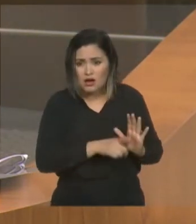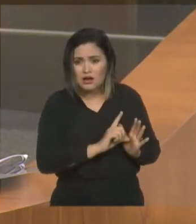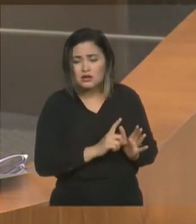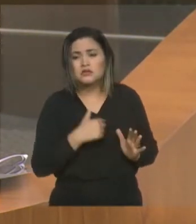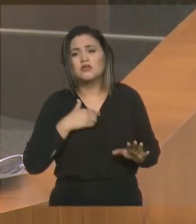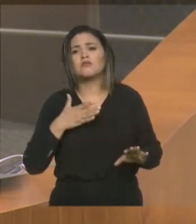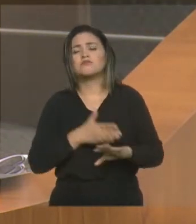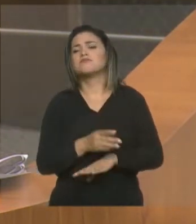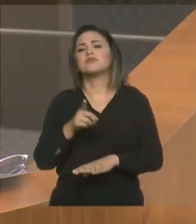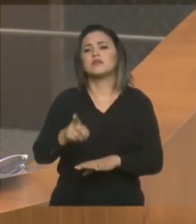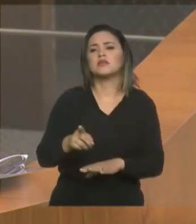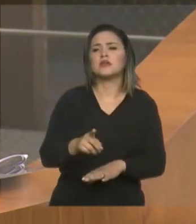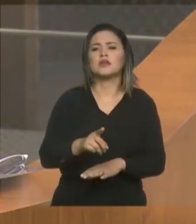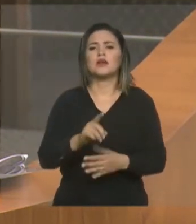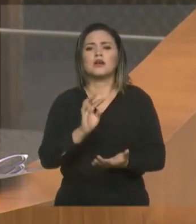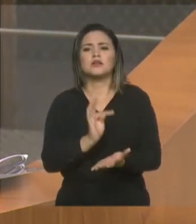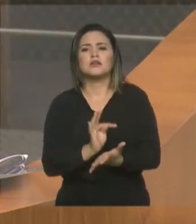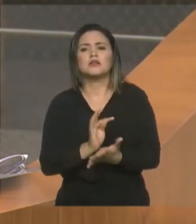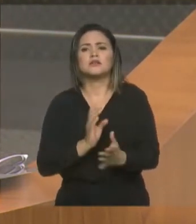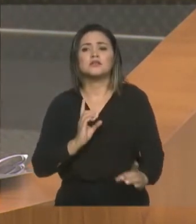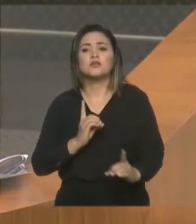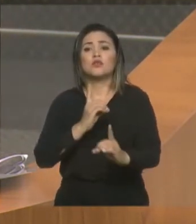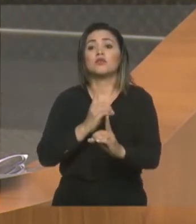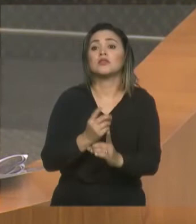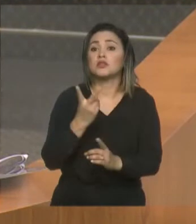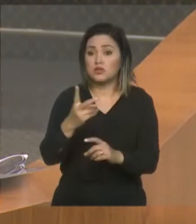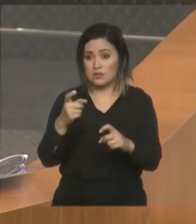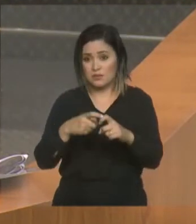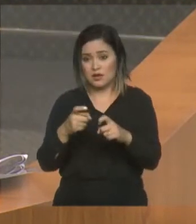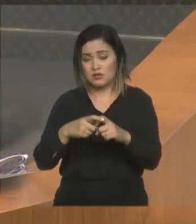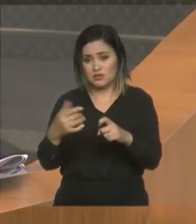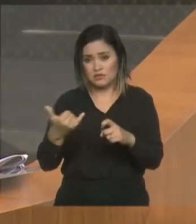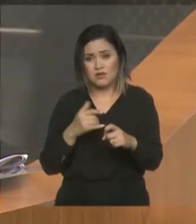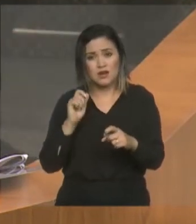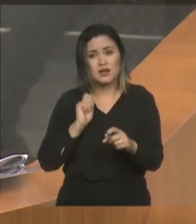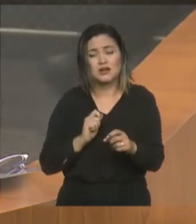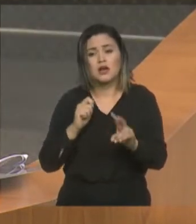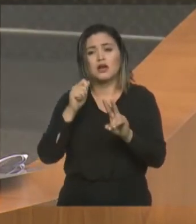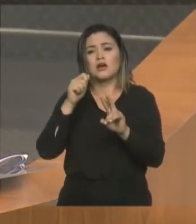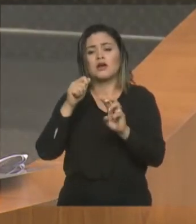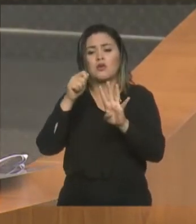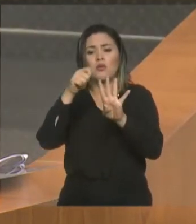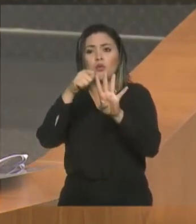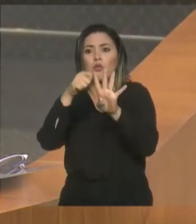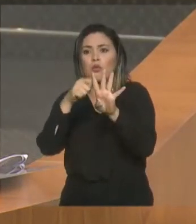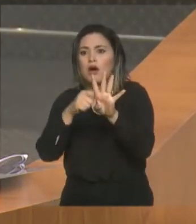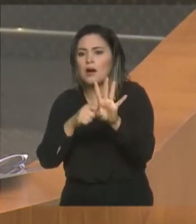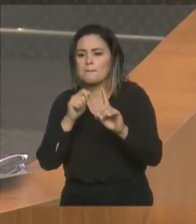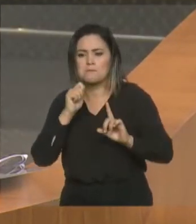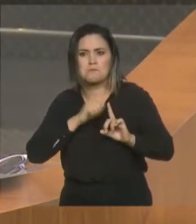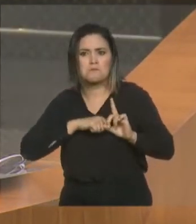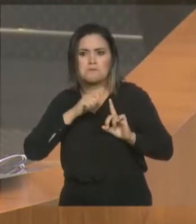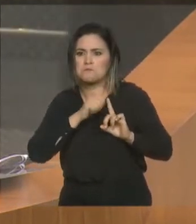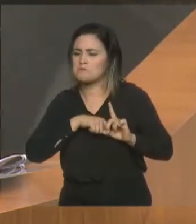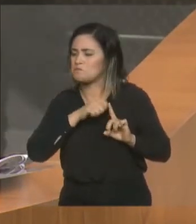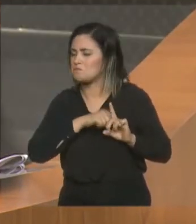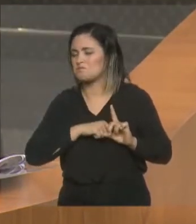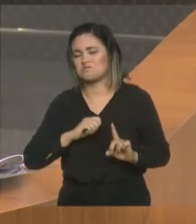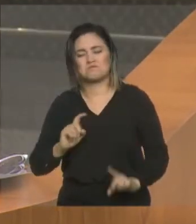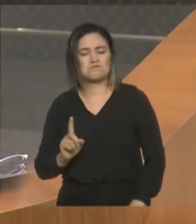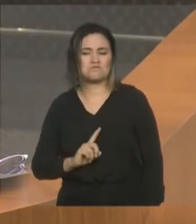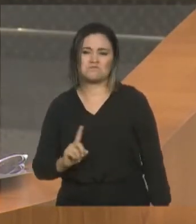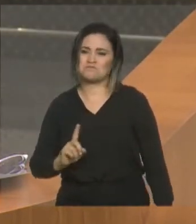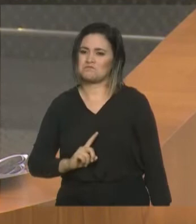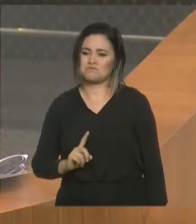e por coincidência encontrei 2 médicos. E me disseram que estavam 4 meses sem receber. Chamei o deputado Marcos Calda, escute aqui,